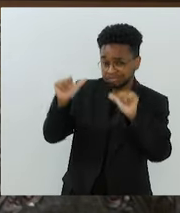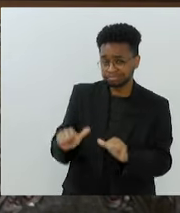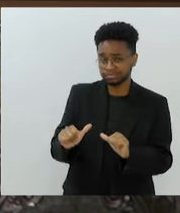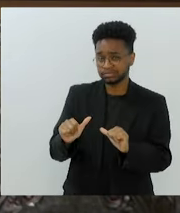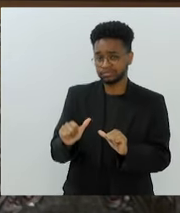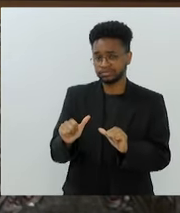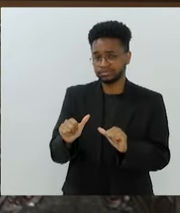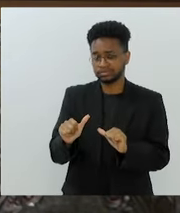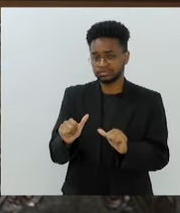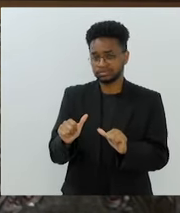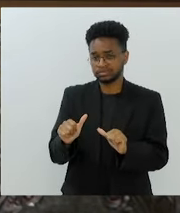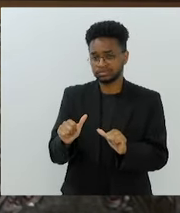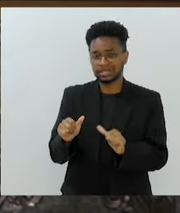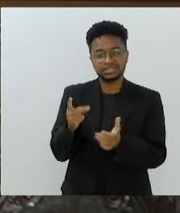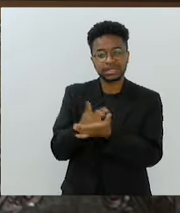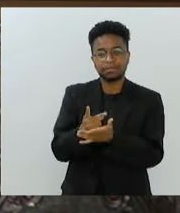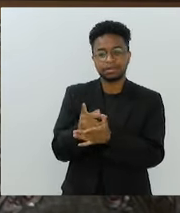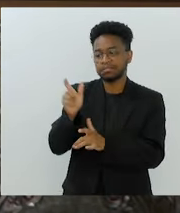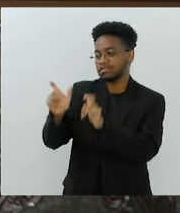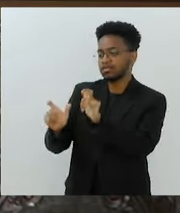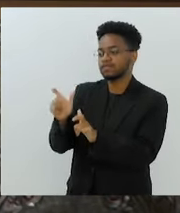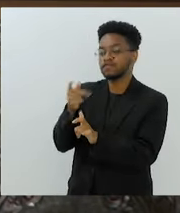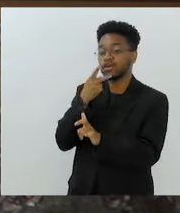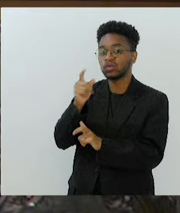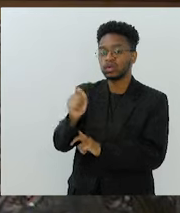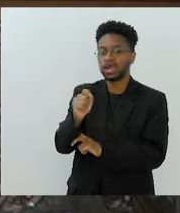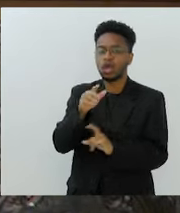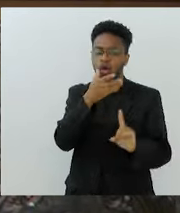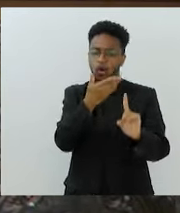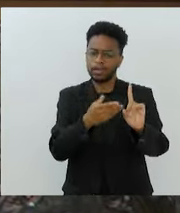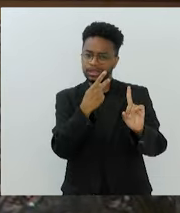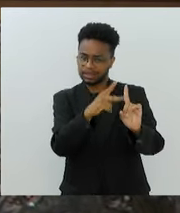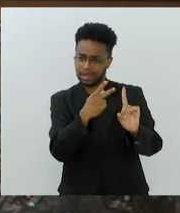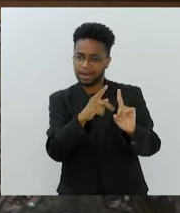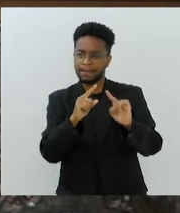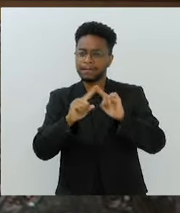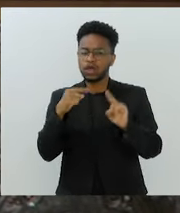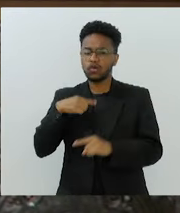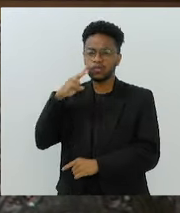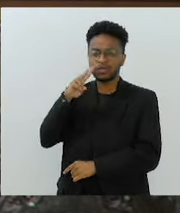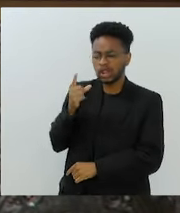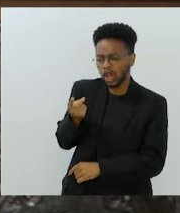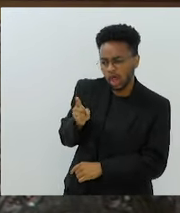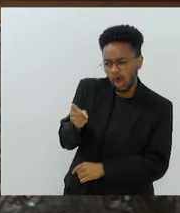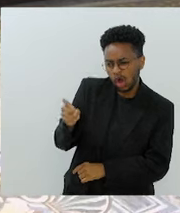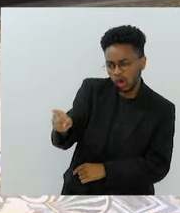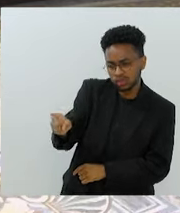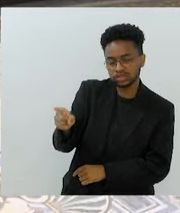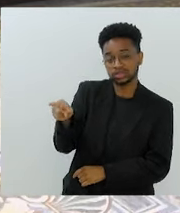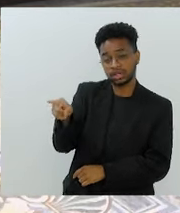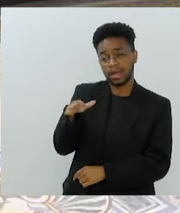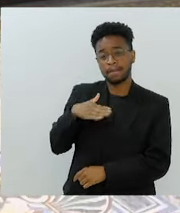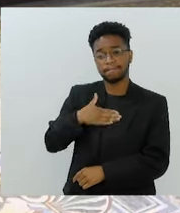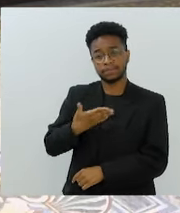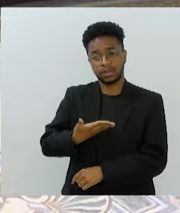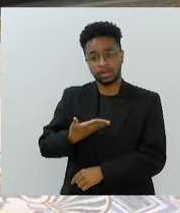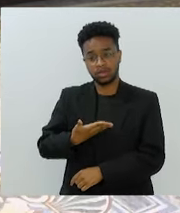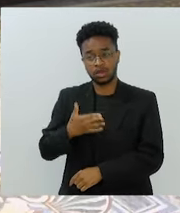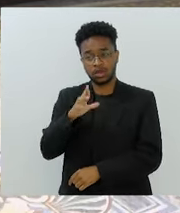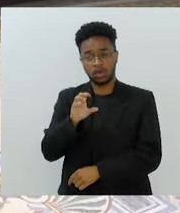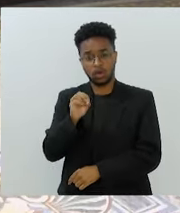não posso, apesar da homenagem ser para o André, mas eu estou vendo lá no fundinho o meu amigo Rony